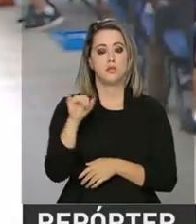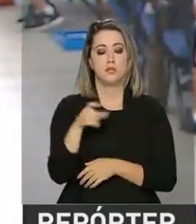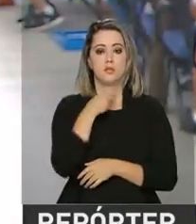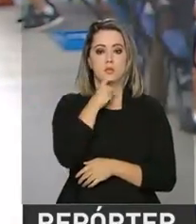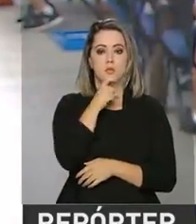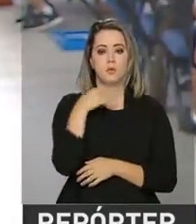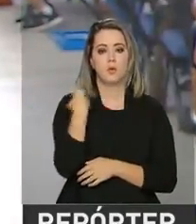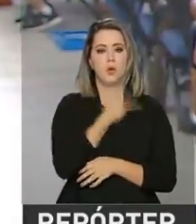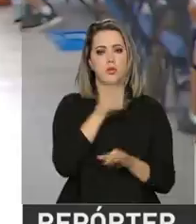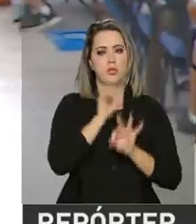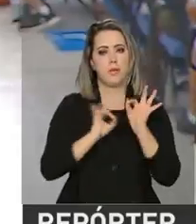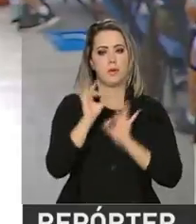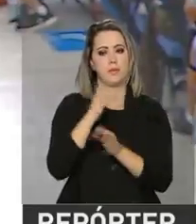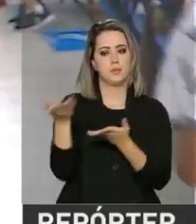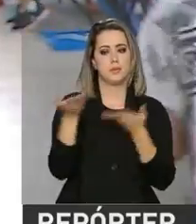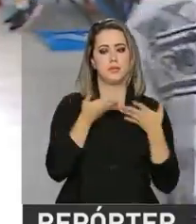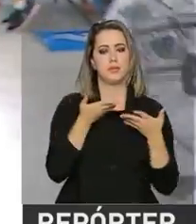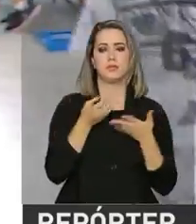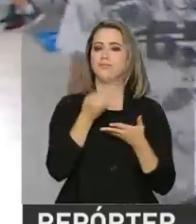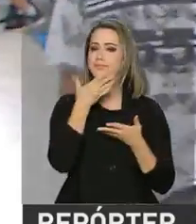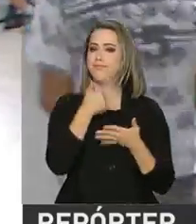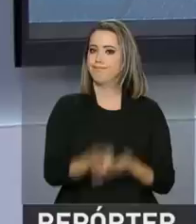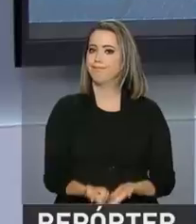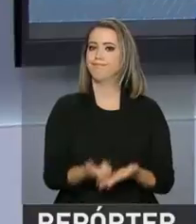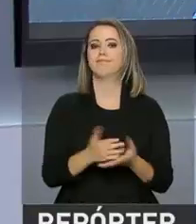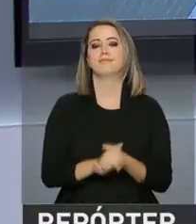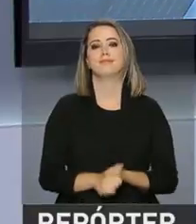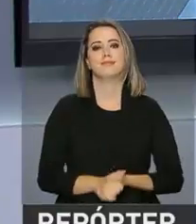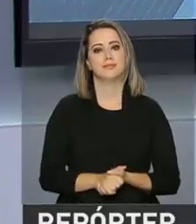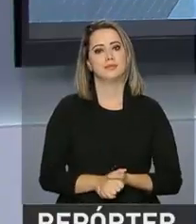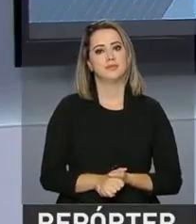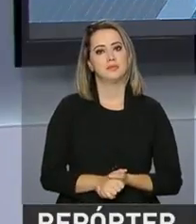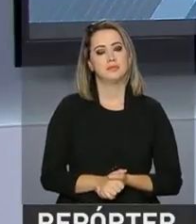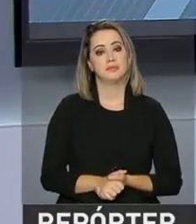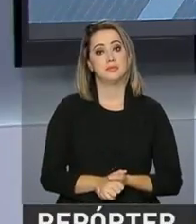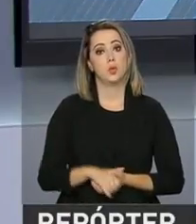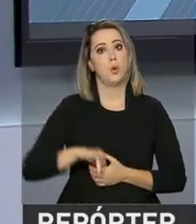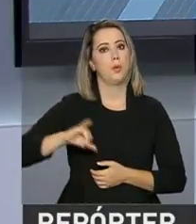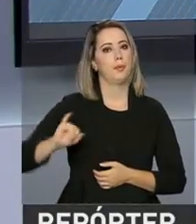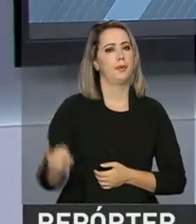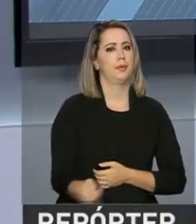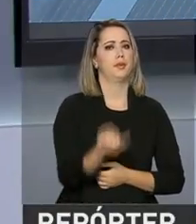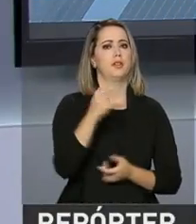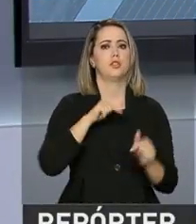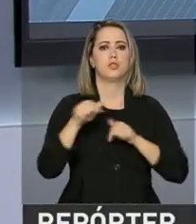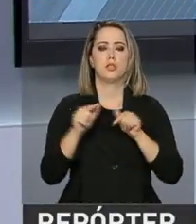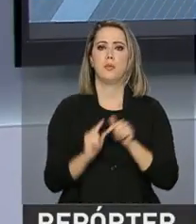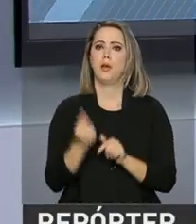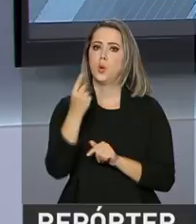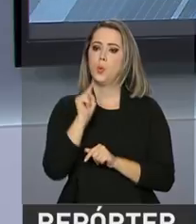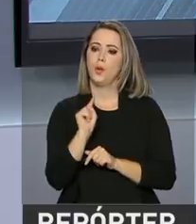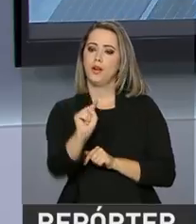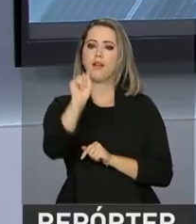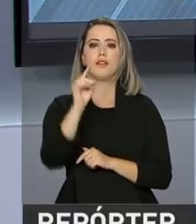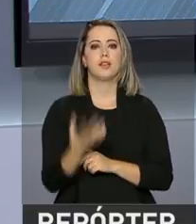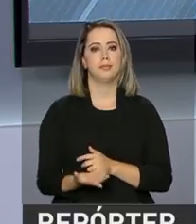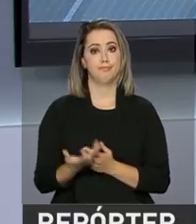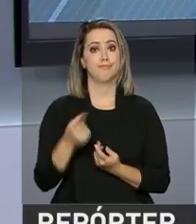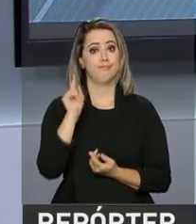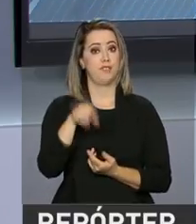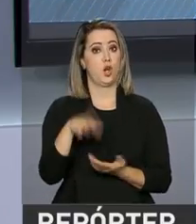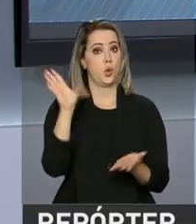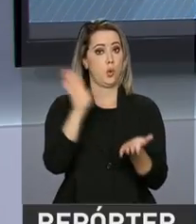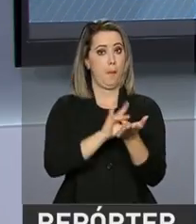nós estamos preparados para recebê-los com a melhor melhor maneira possível oportunidades de emprego em apenas um clique com o